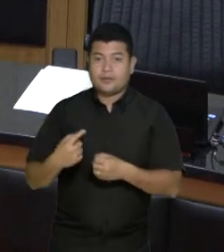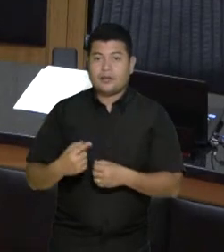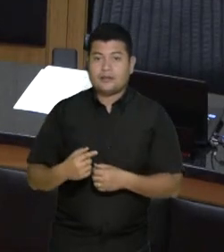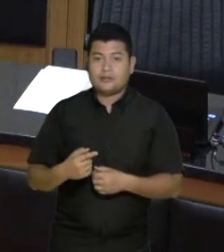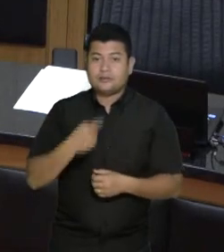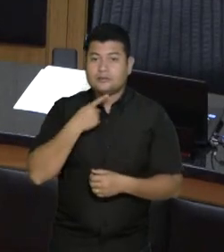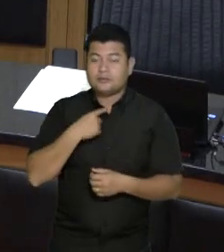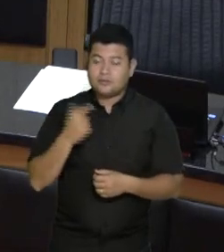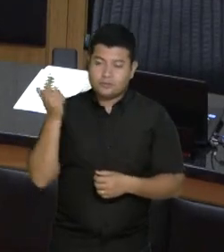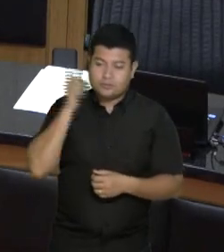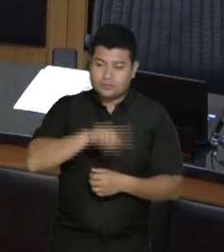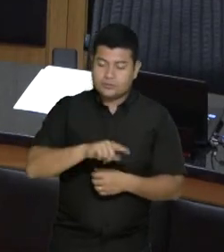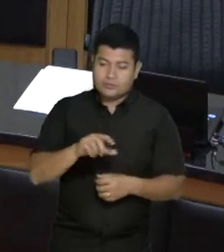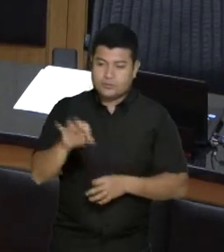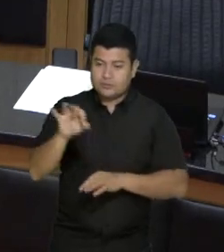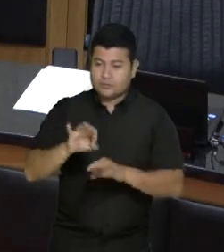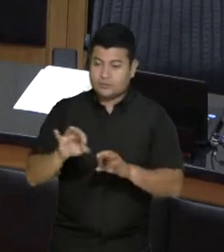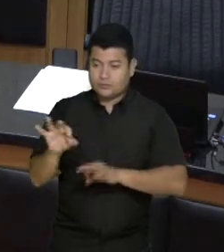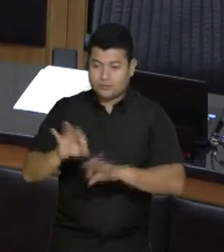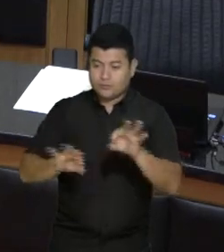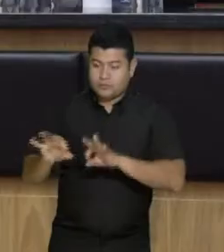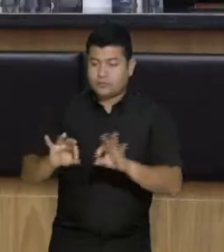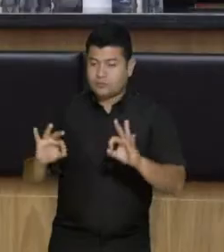êxito, sucesso no evento. Obrigado.